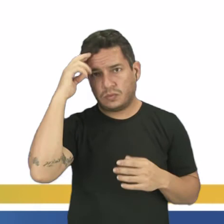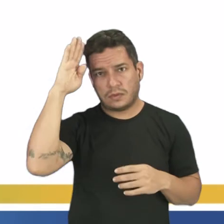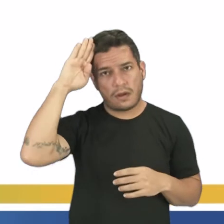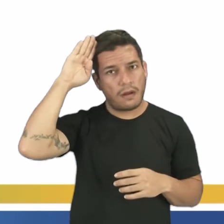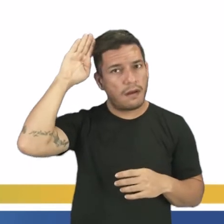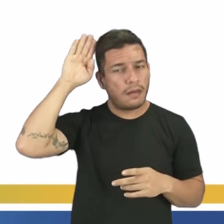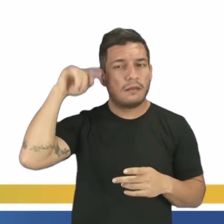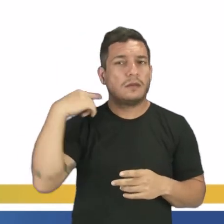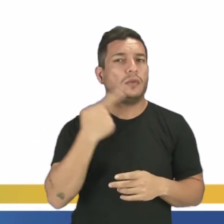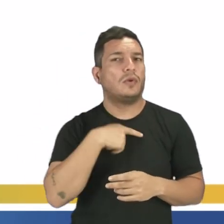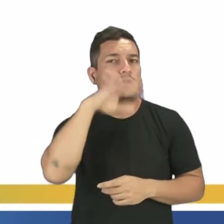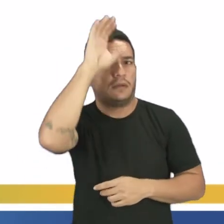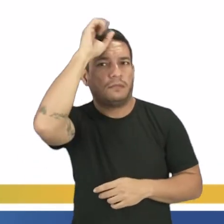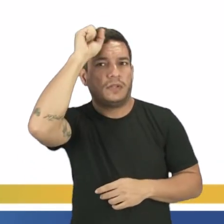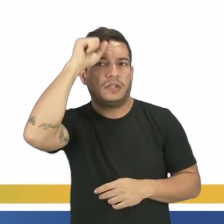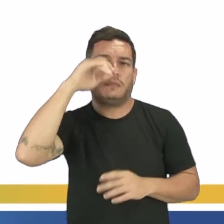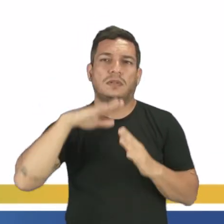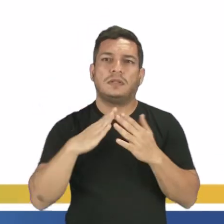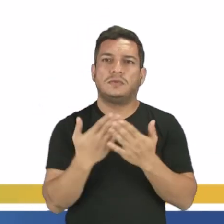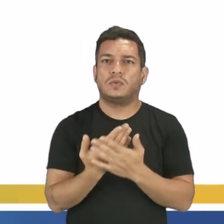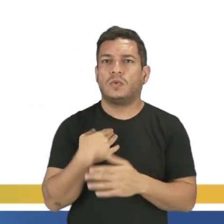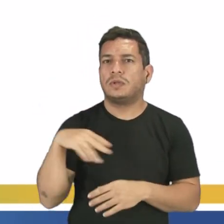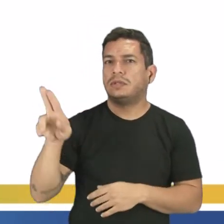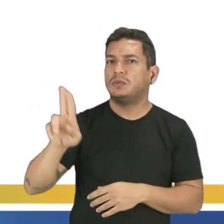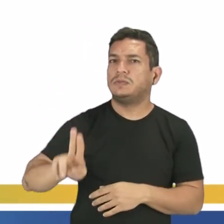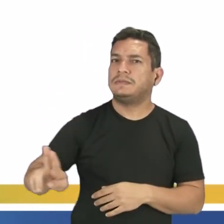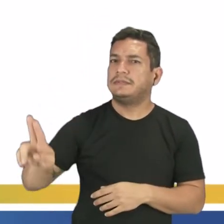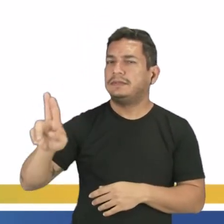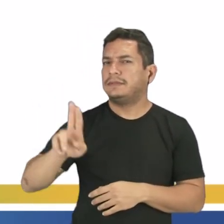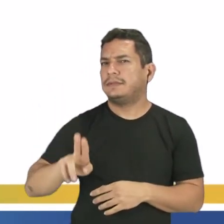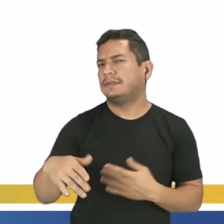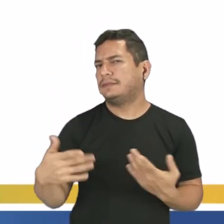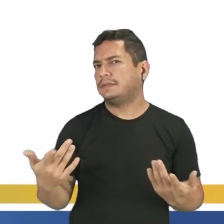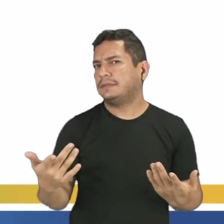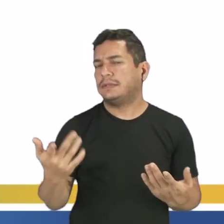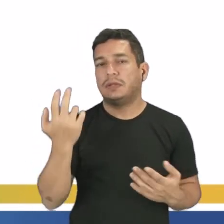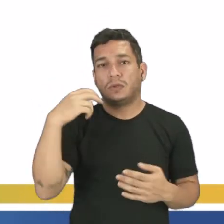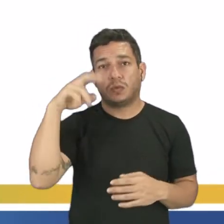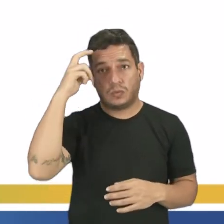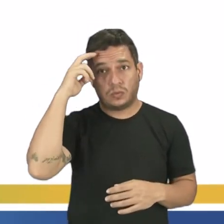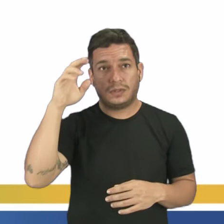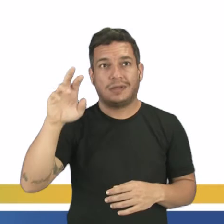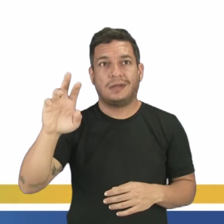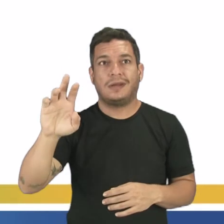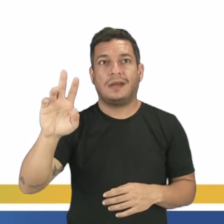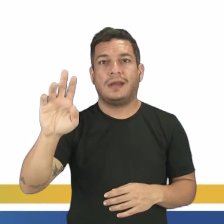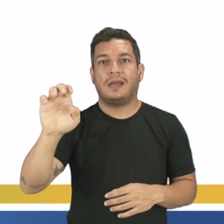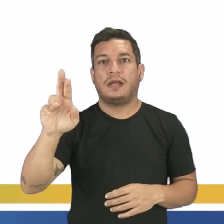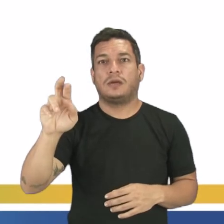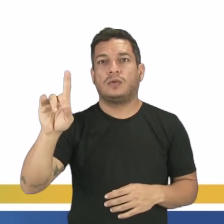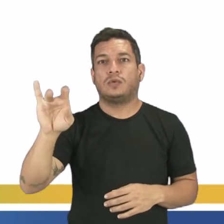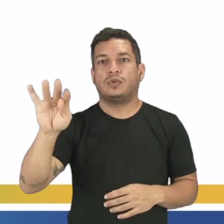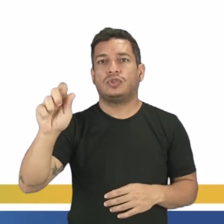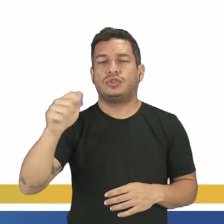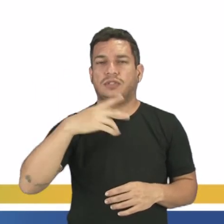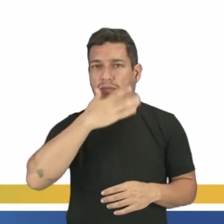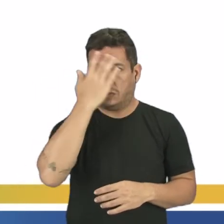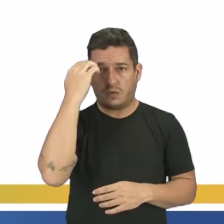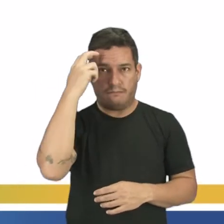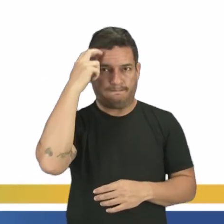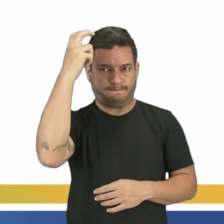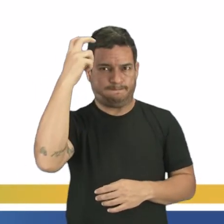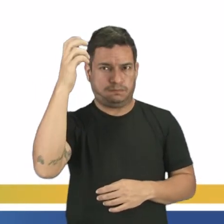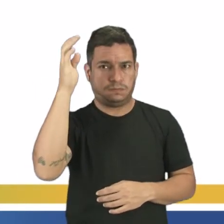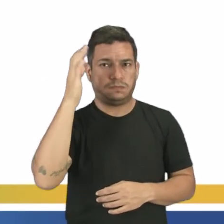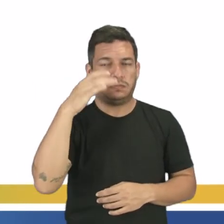acadêmica, aquela que nós aprendemos na escola, na universidade? Não. A cultura erudita, que é a cultura dos intelectuais,